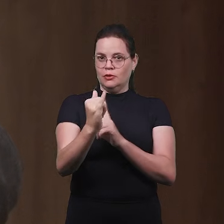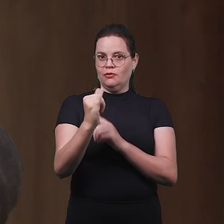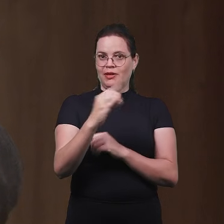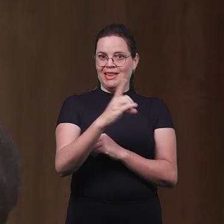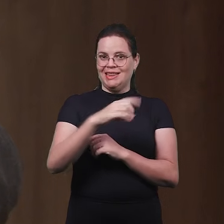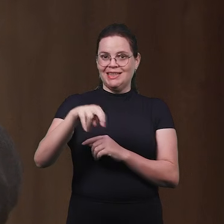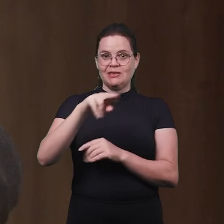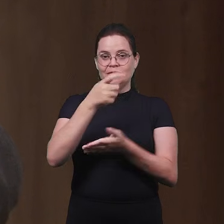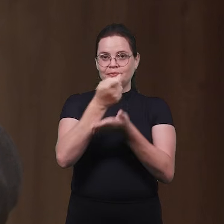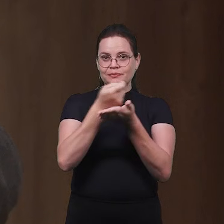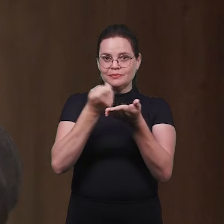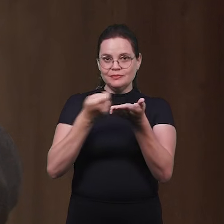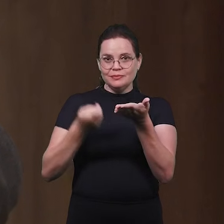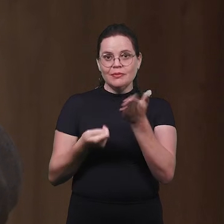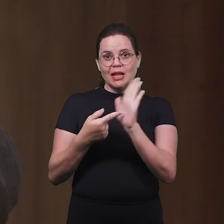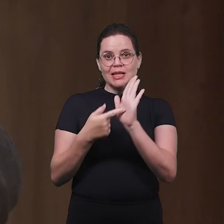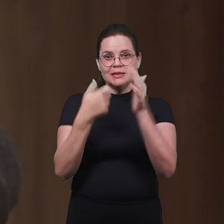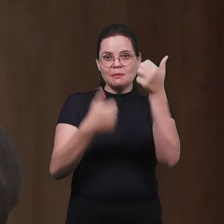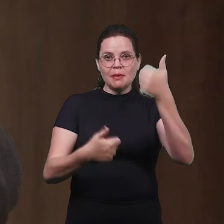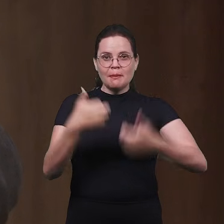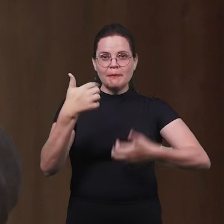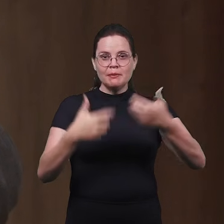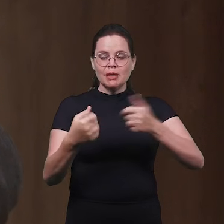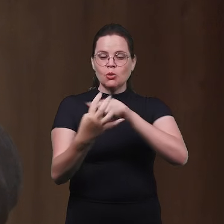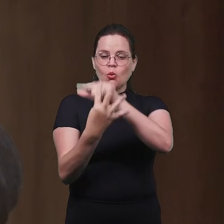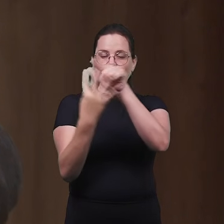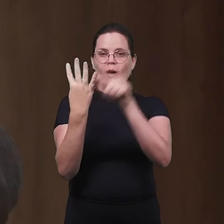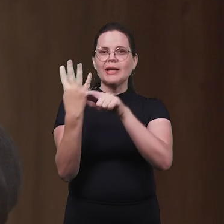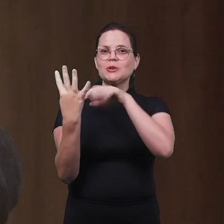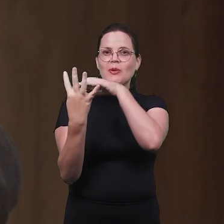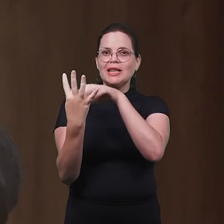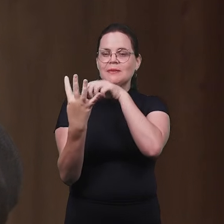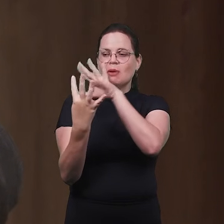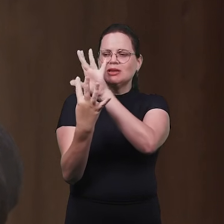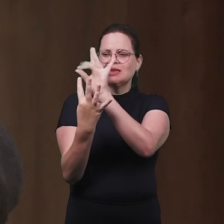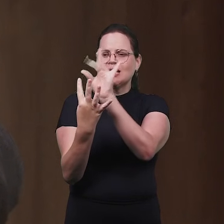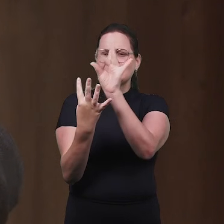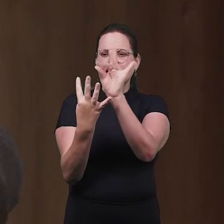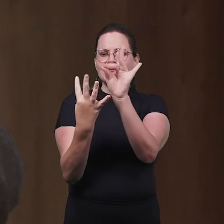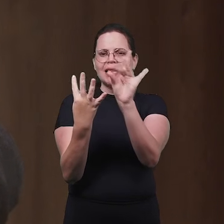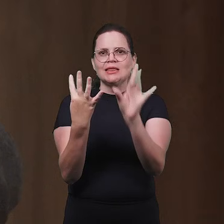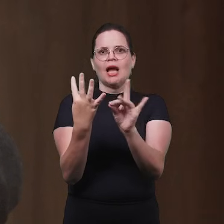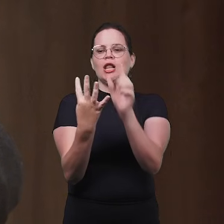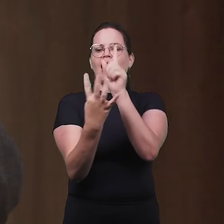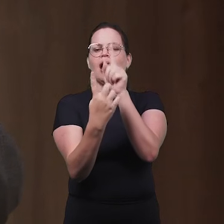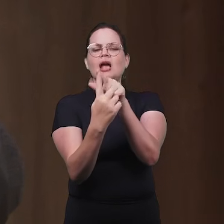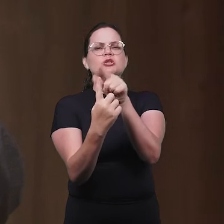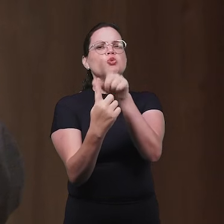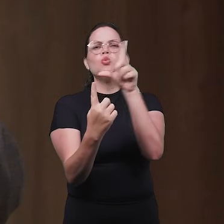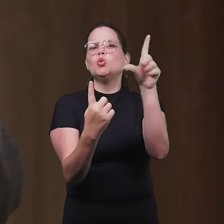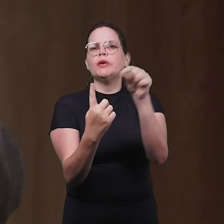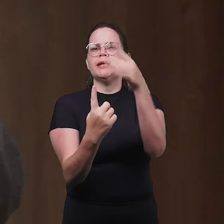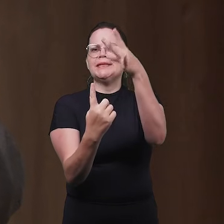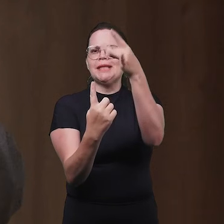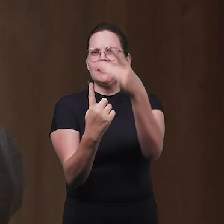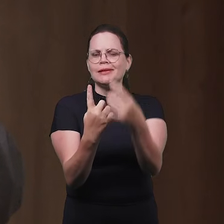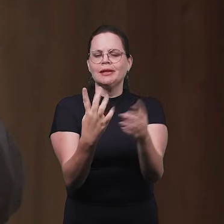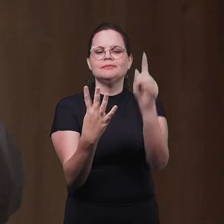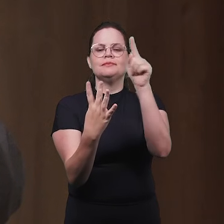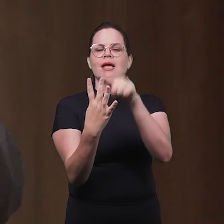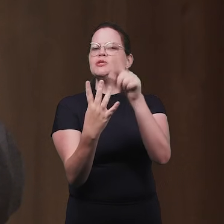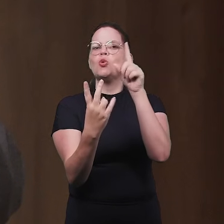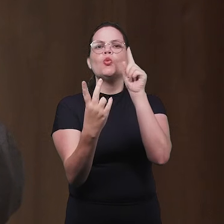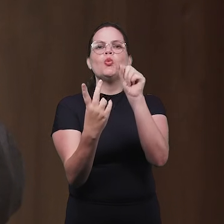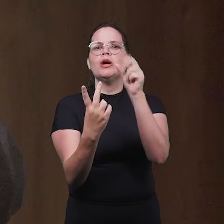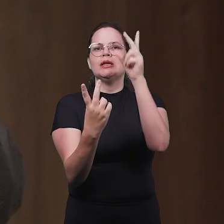vai descrever a visão dos 4 animais agora. Sim. Então, vou pedir, pastor Gerson, para a gente... Nós lemos